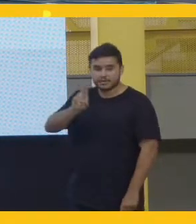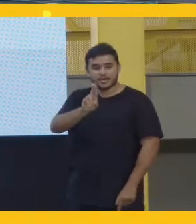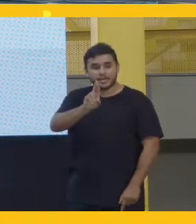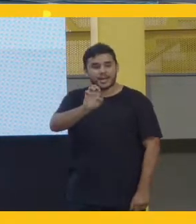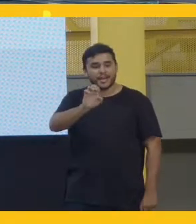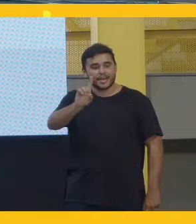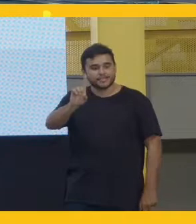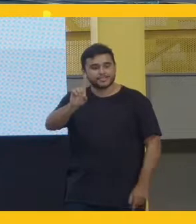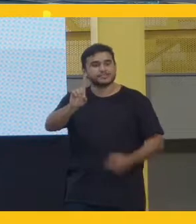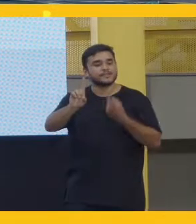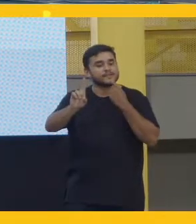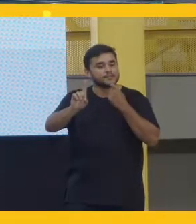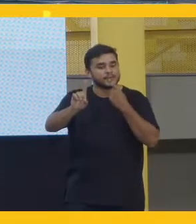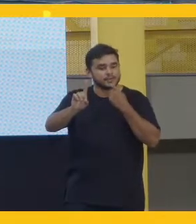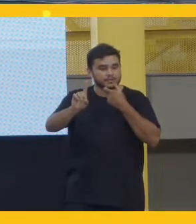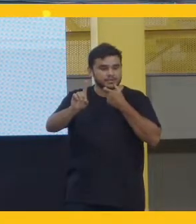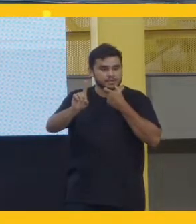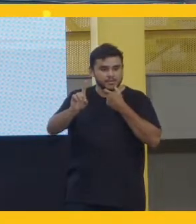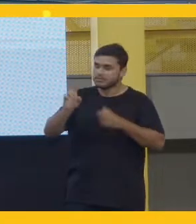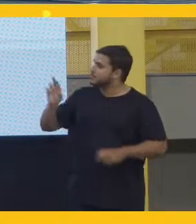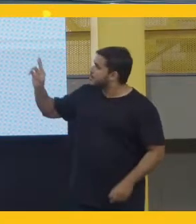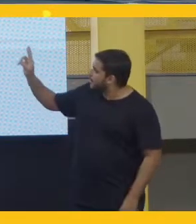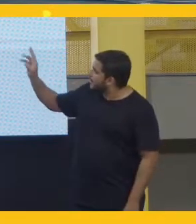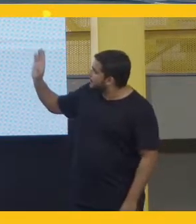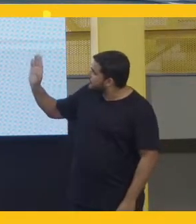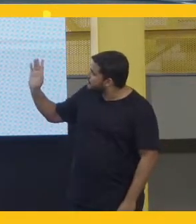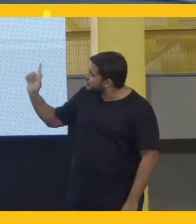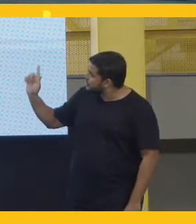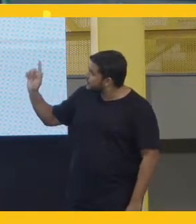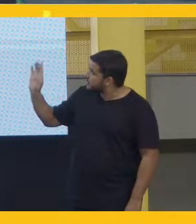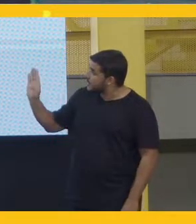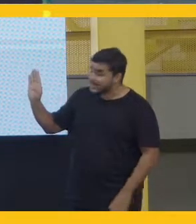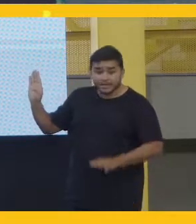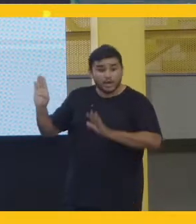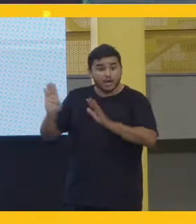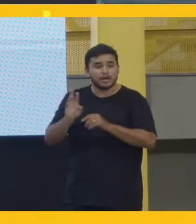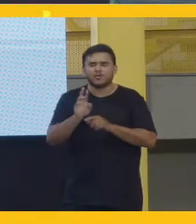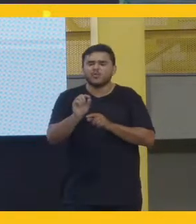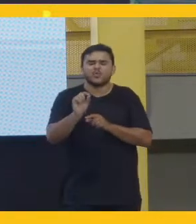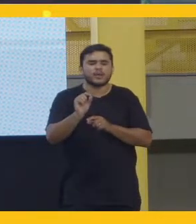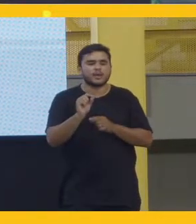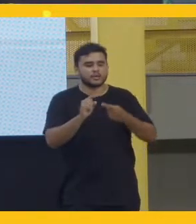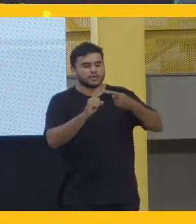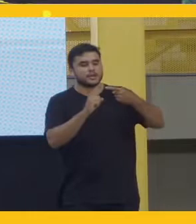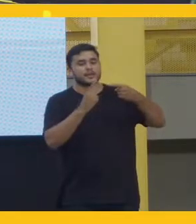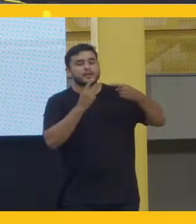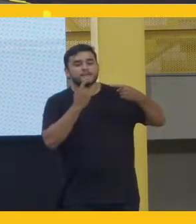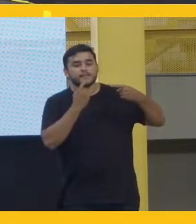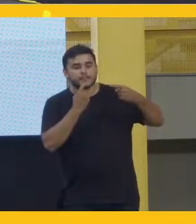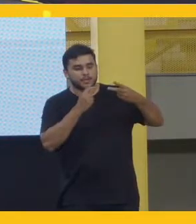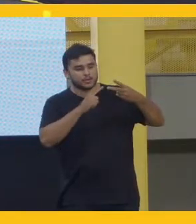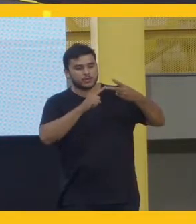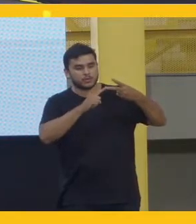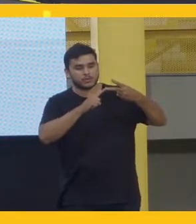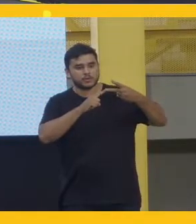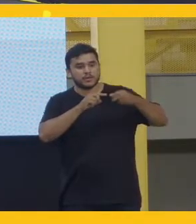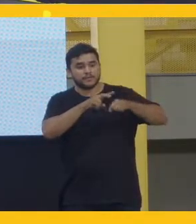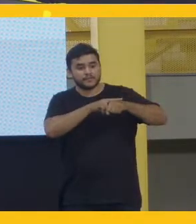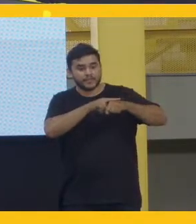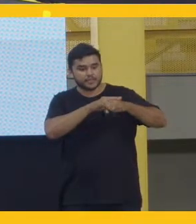Essa cor não existe. Não existe luz magenta. Mas mesmo assim você enxerga.